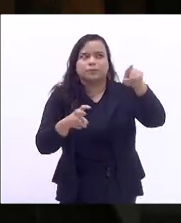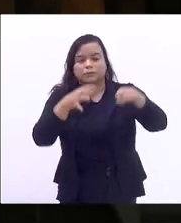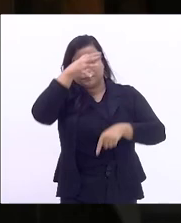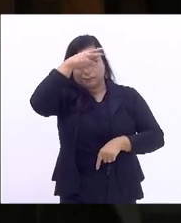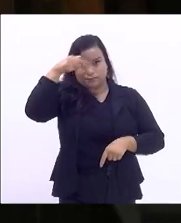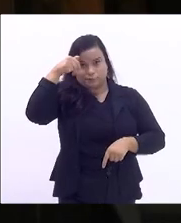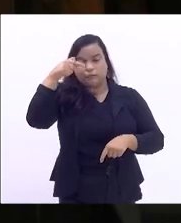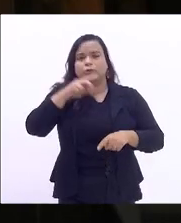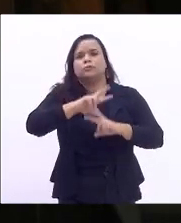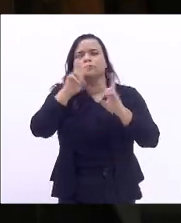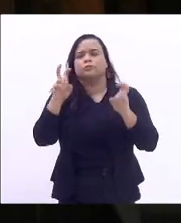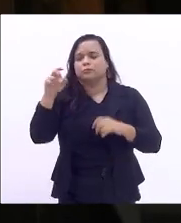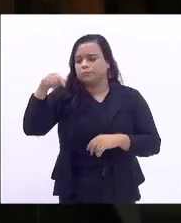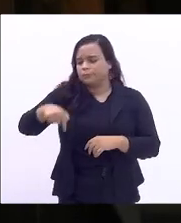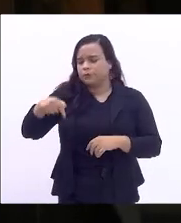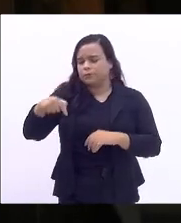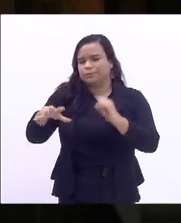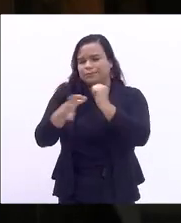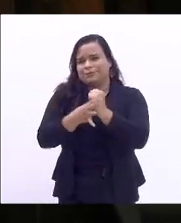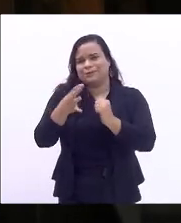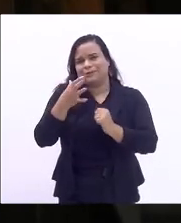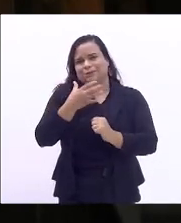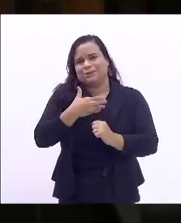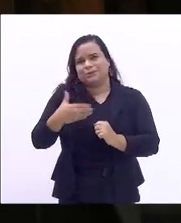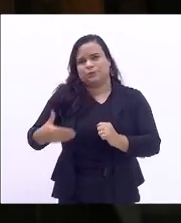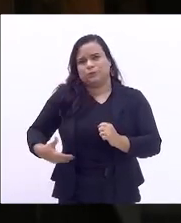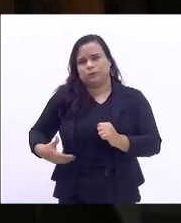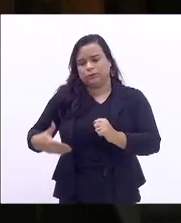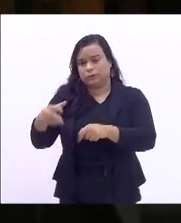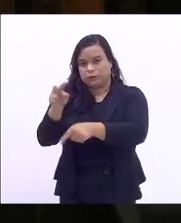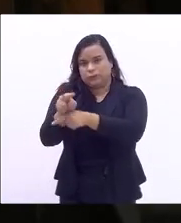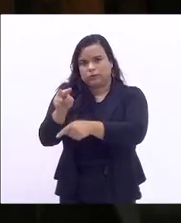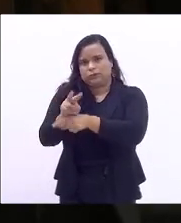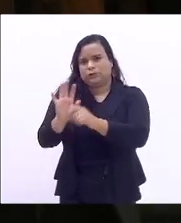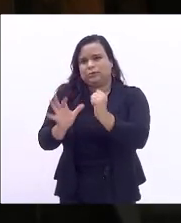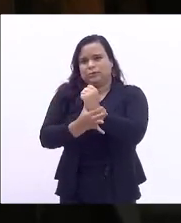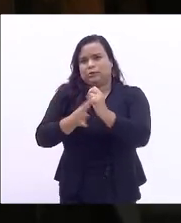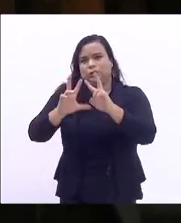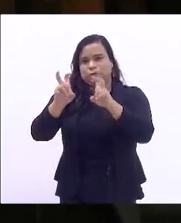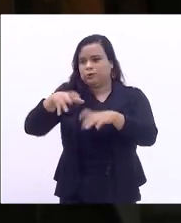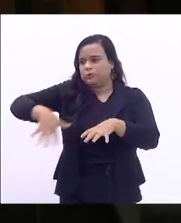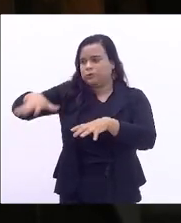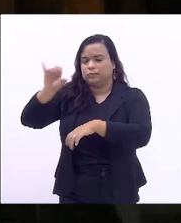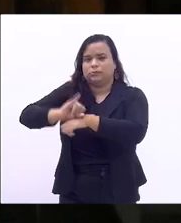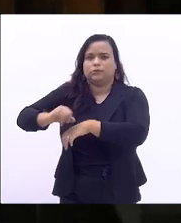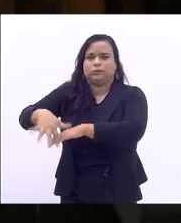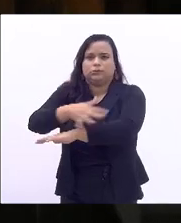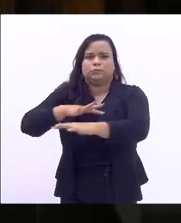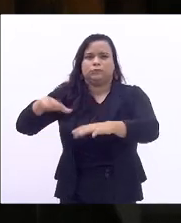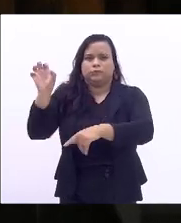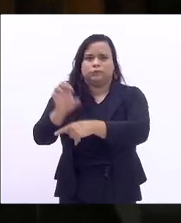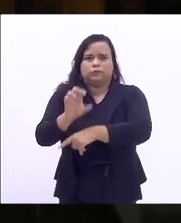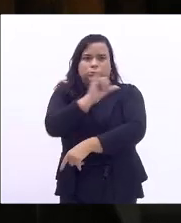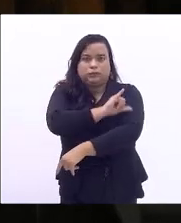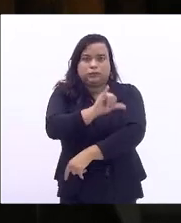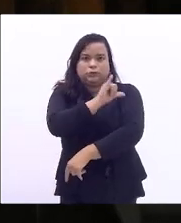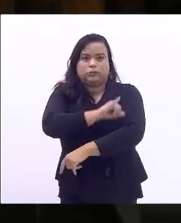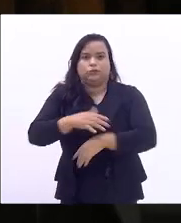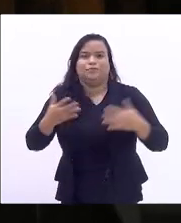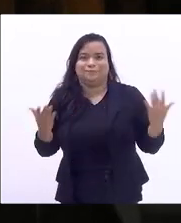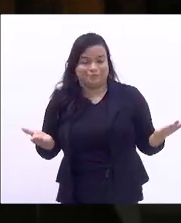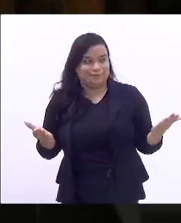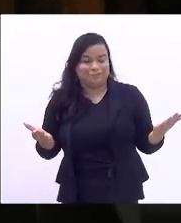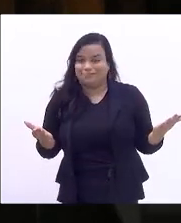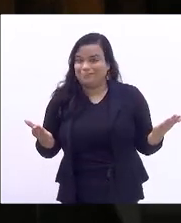EA política de segurança pública em relação a região metropolitana do Estado do Rio de Janeiro